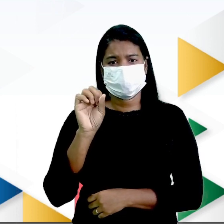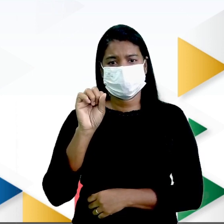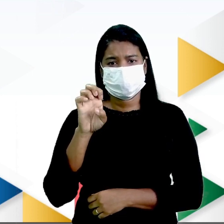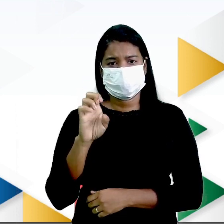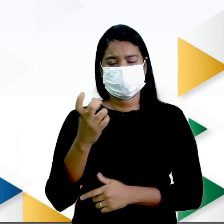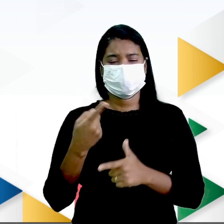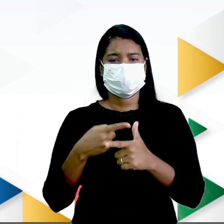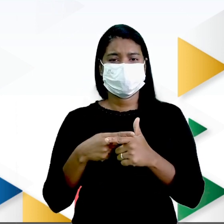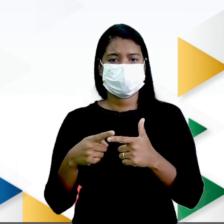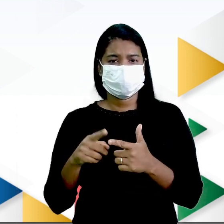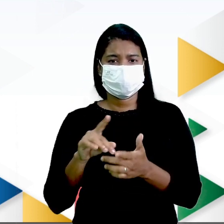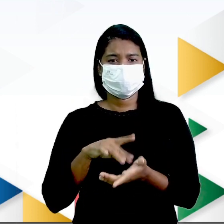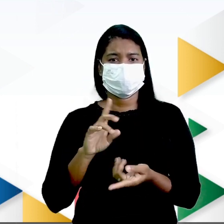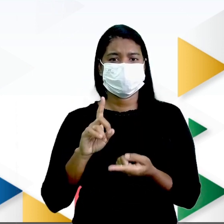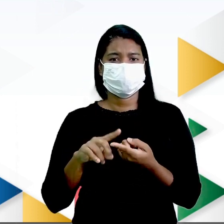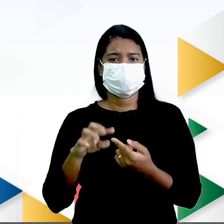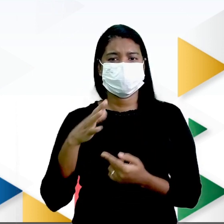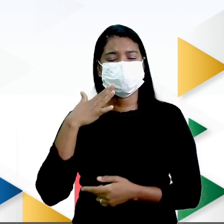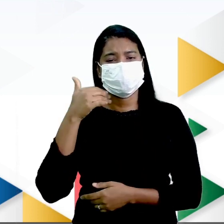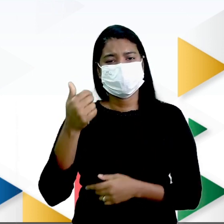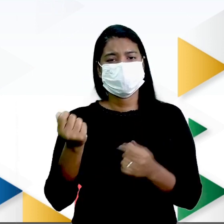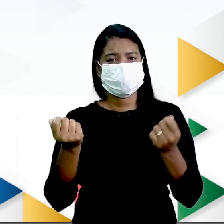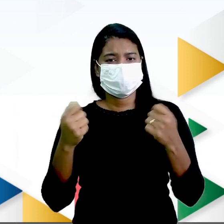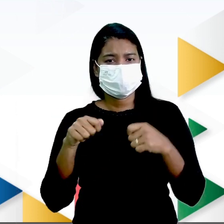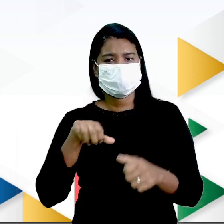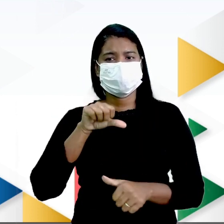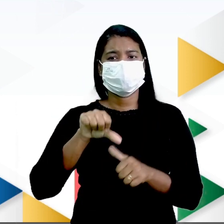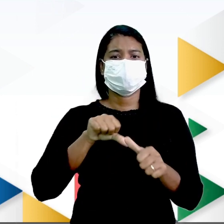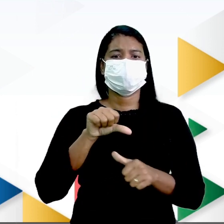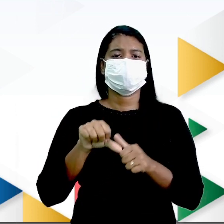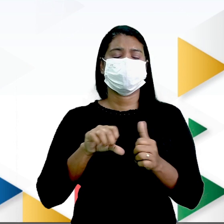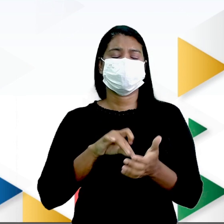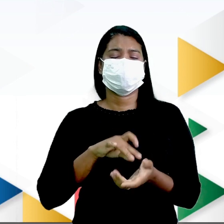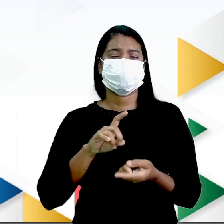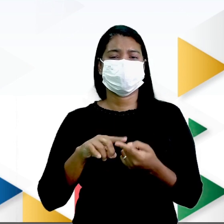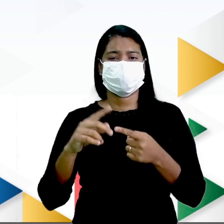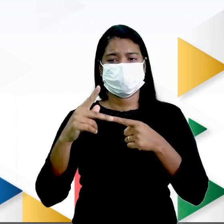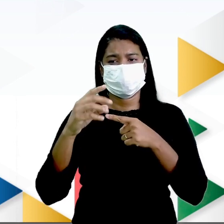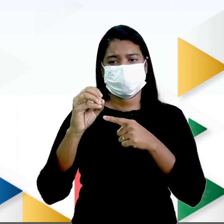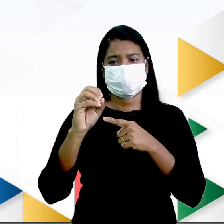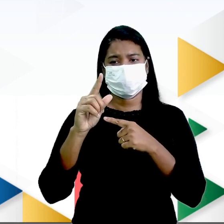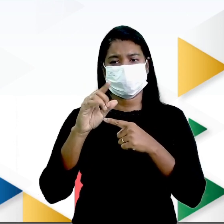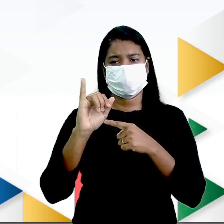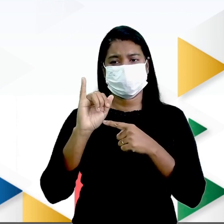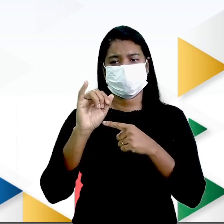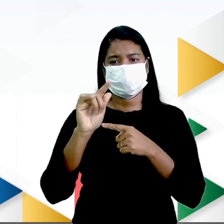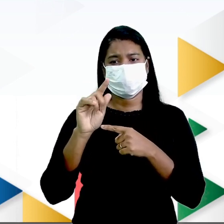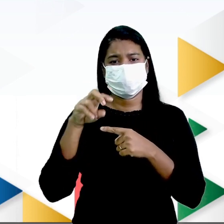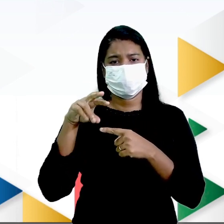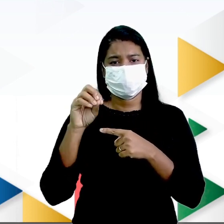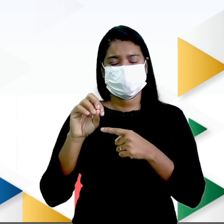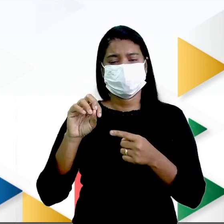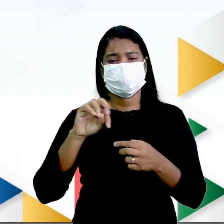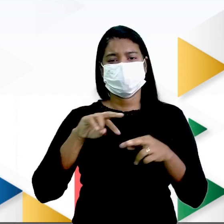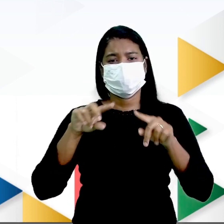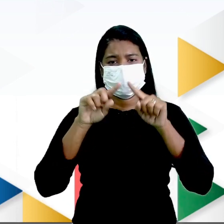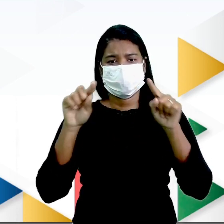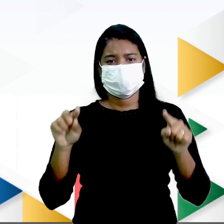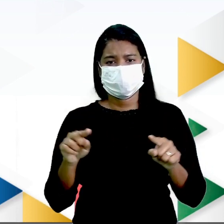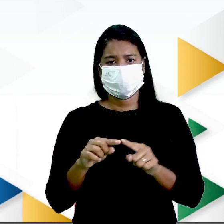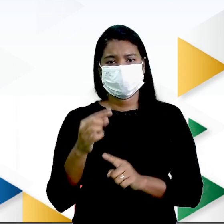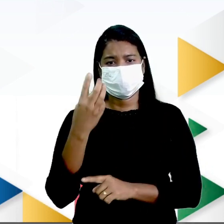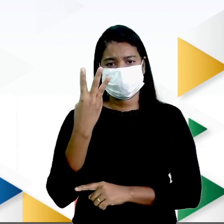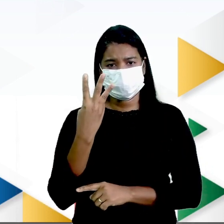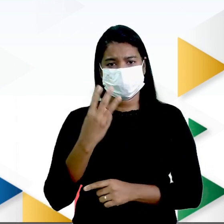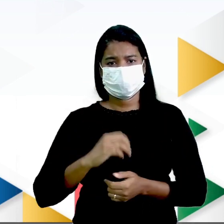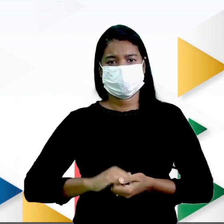divide da melhor forma possível, transformando esse polígono em vários triângulos. E nesse caso eu tenho 3 triângulos aí,